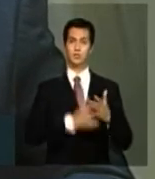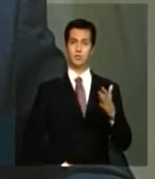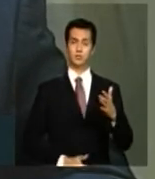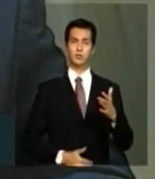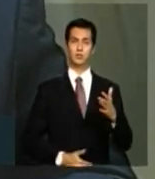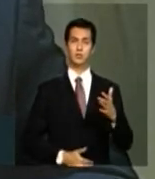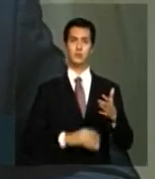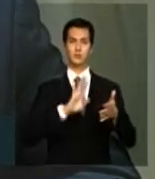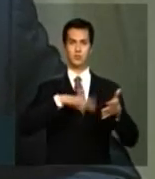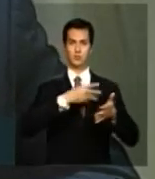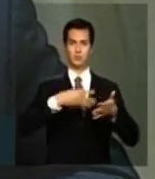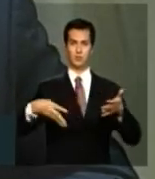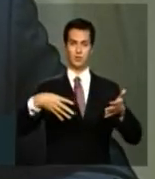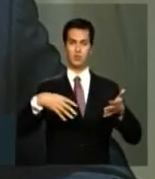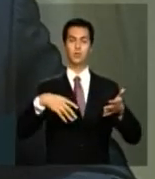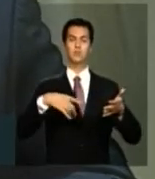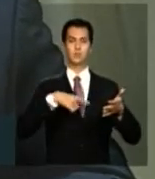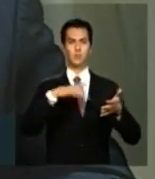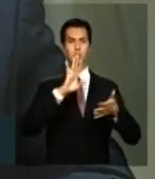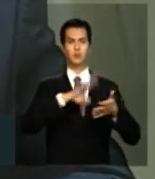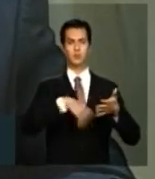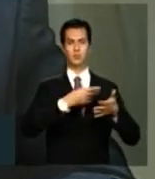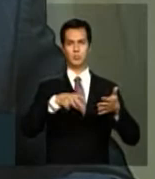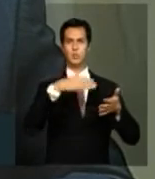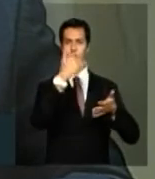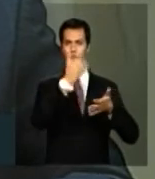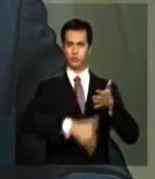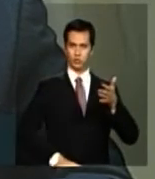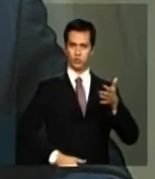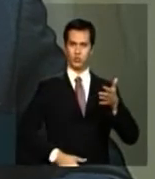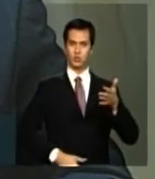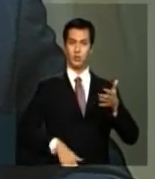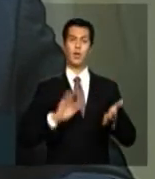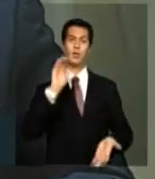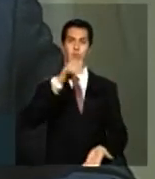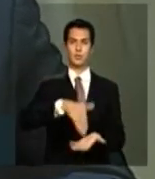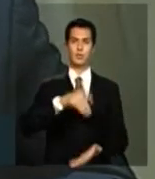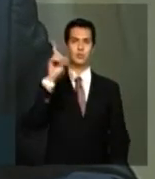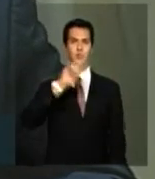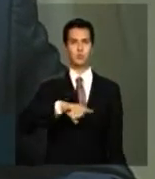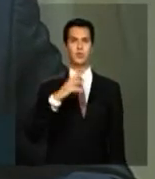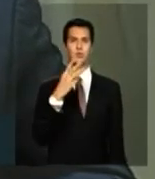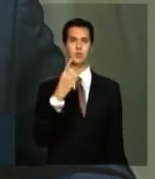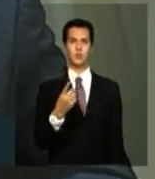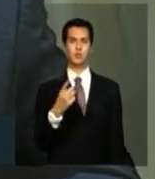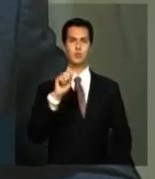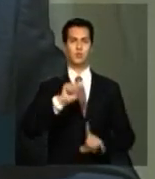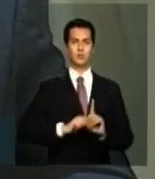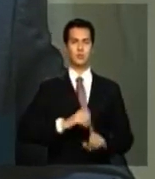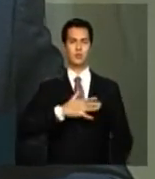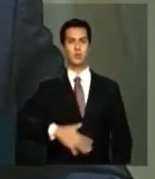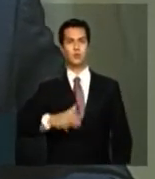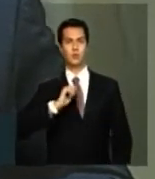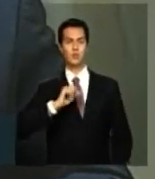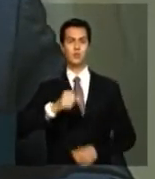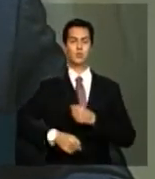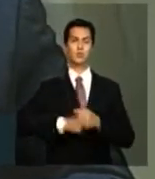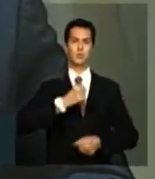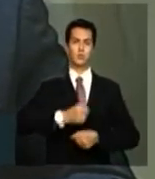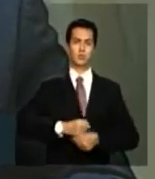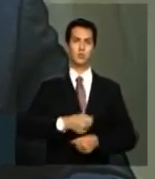tabelas em vigor válido também até 31 de agosto de 2009